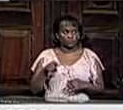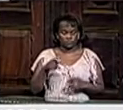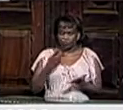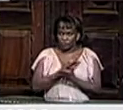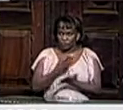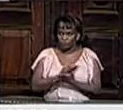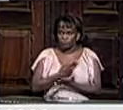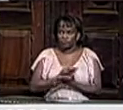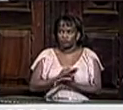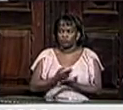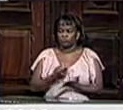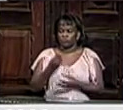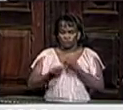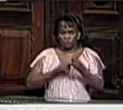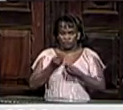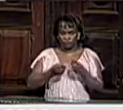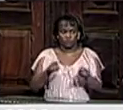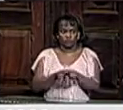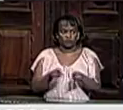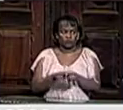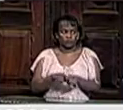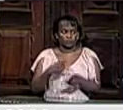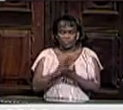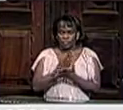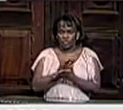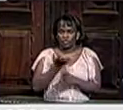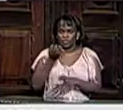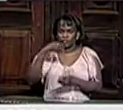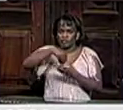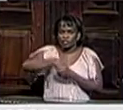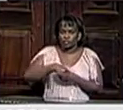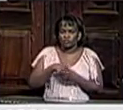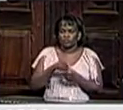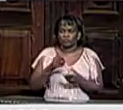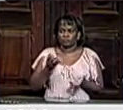forma e erra no conteúdo.